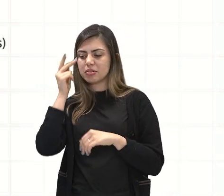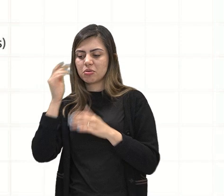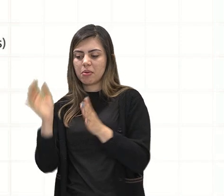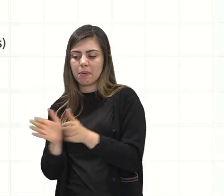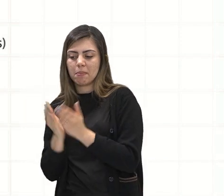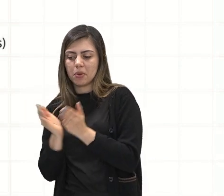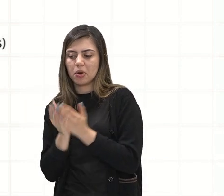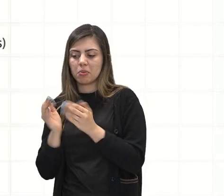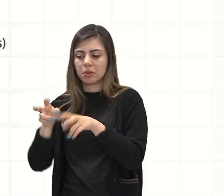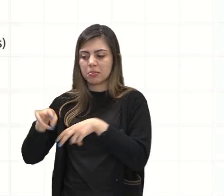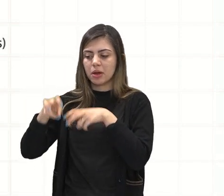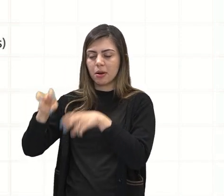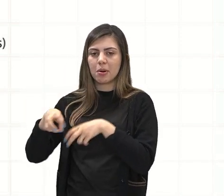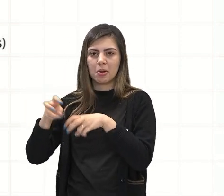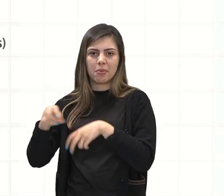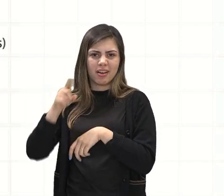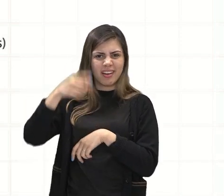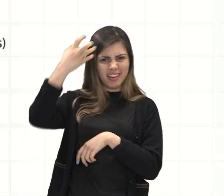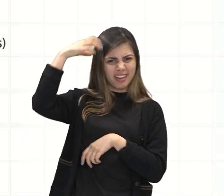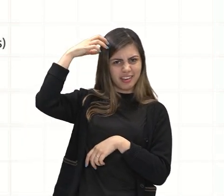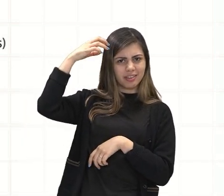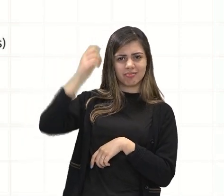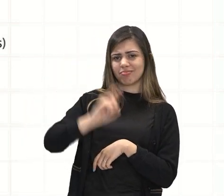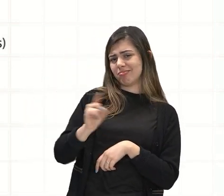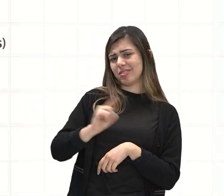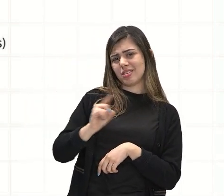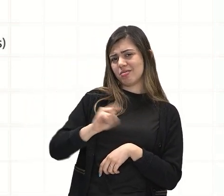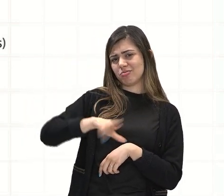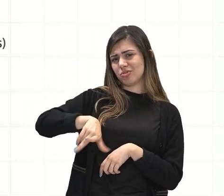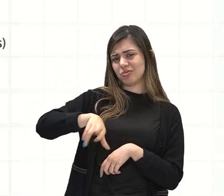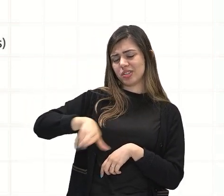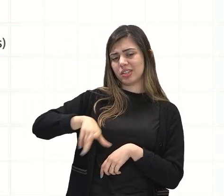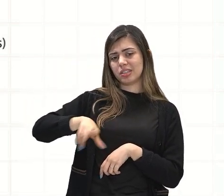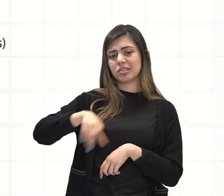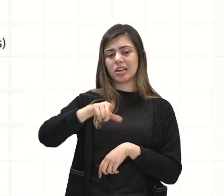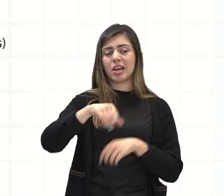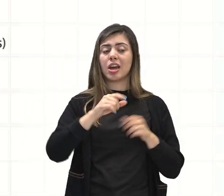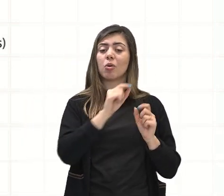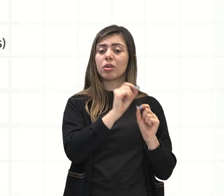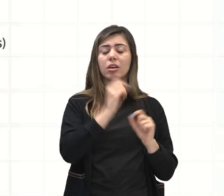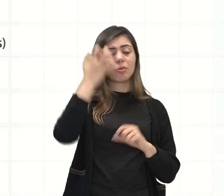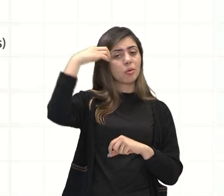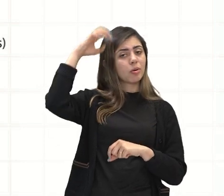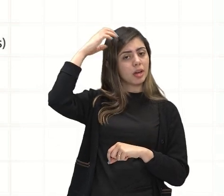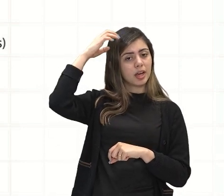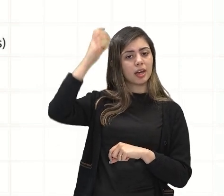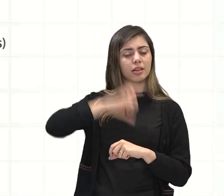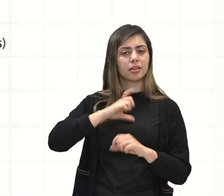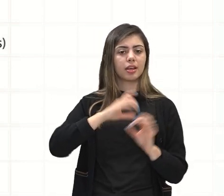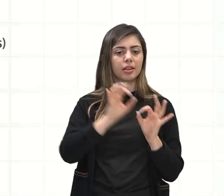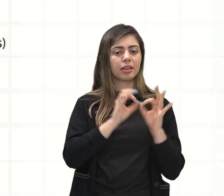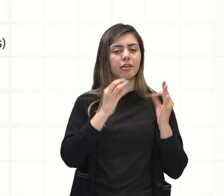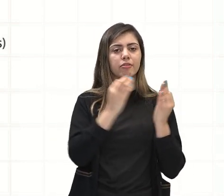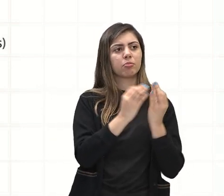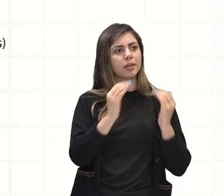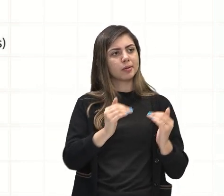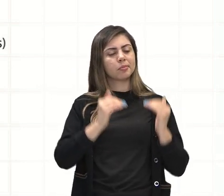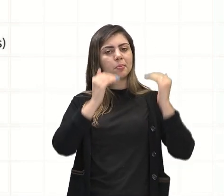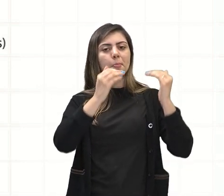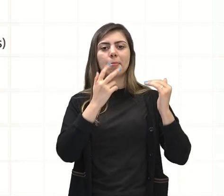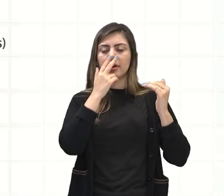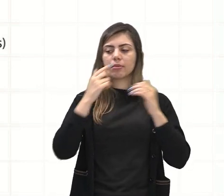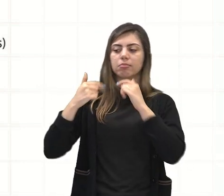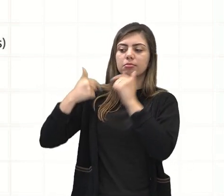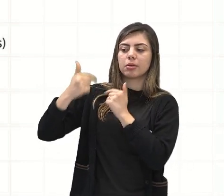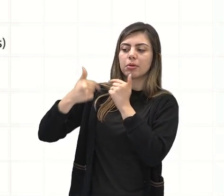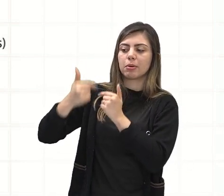Ele é considerado alguém de linhagem nobre, de sangue real, que perpetua, essa forma de governo de forma hereditária, passando de